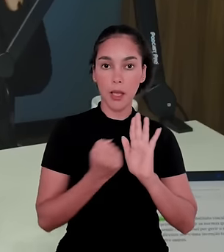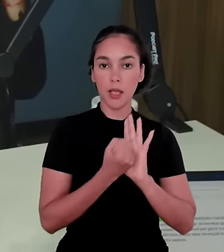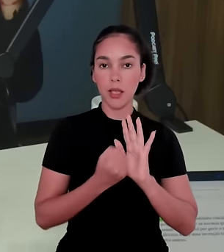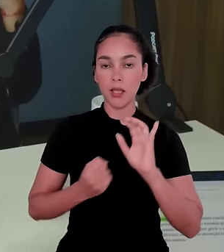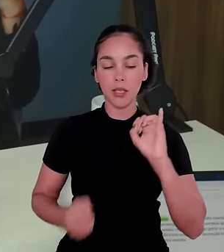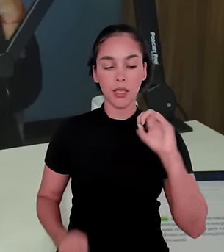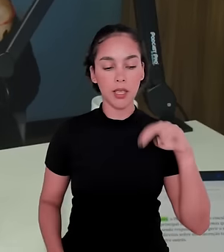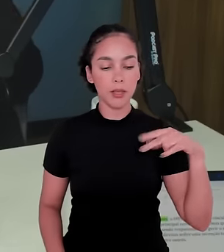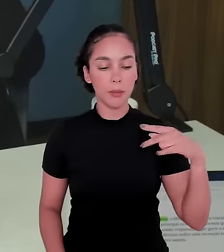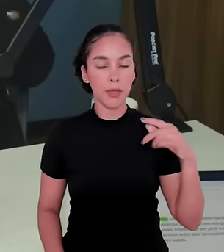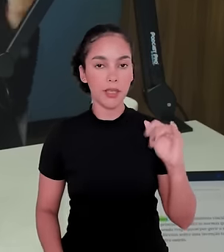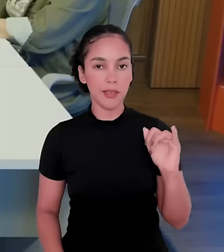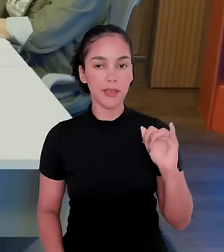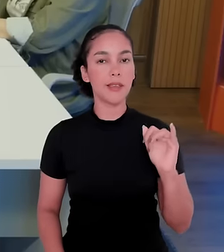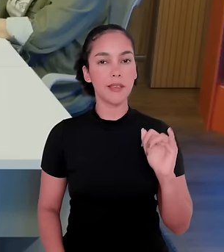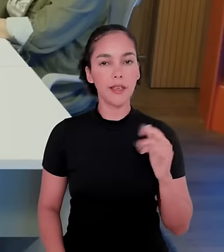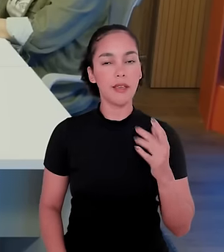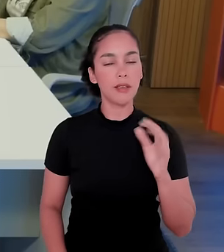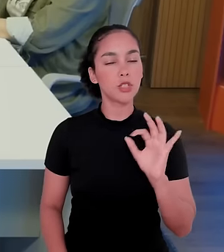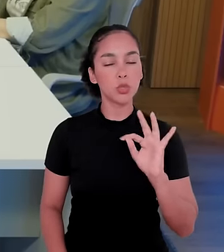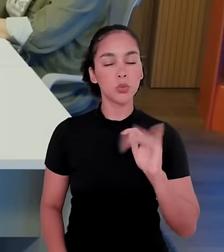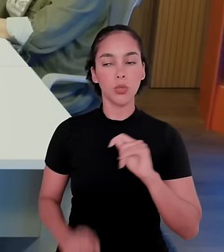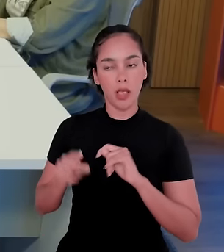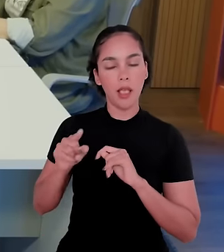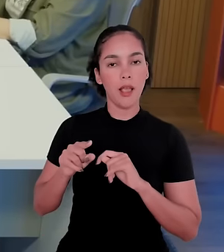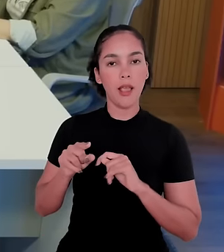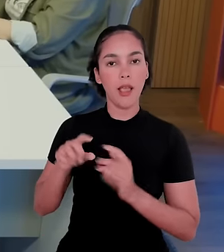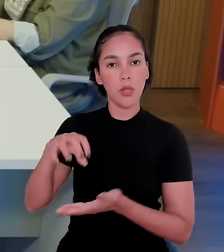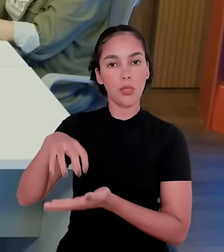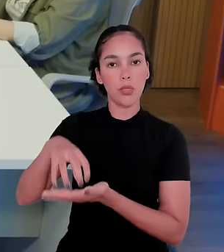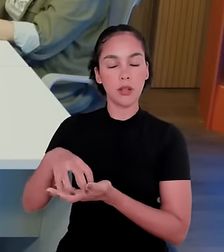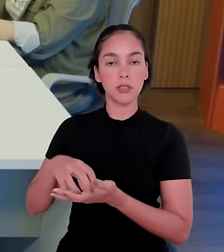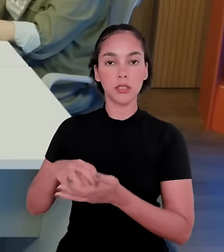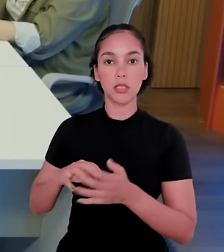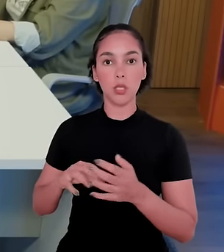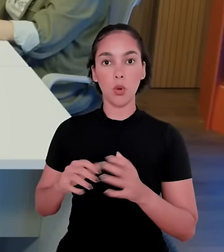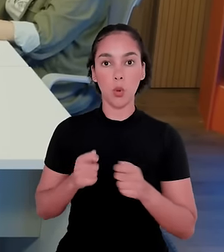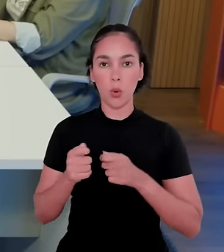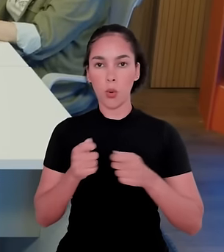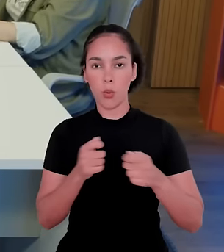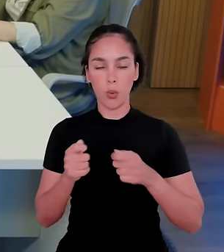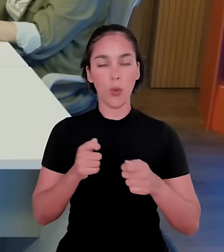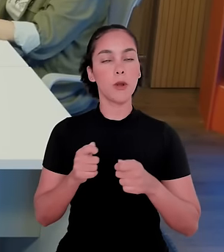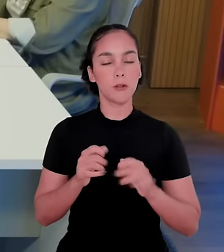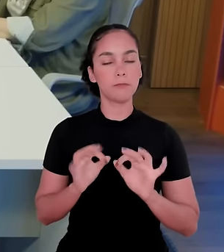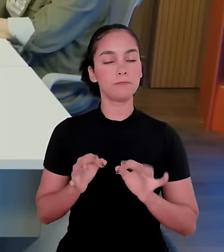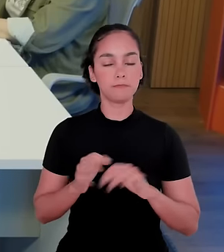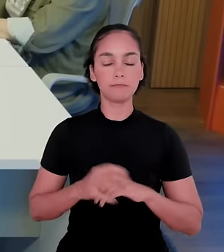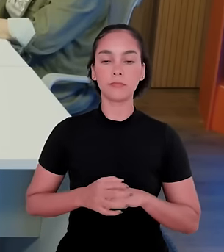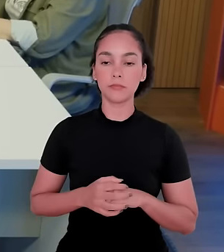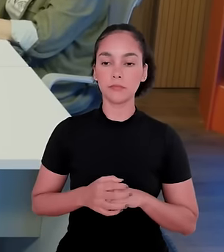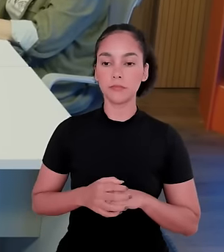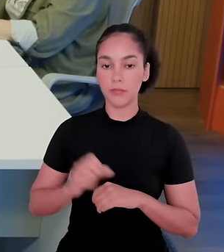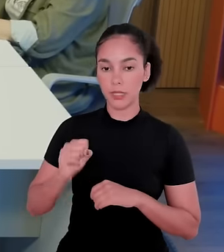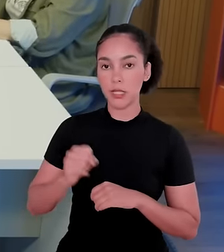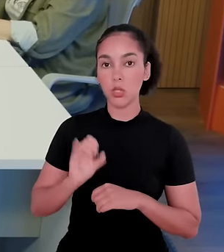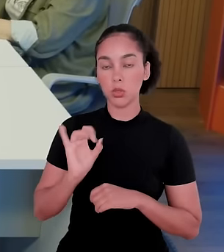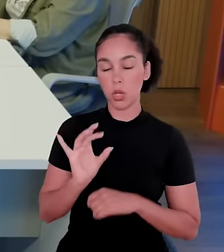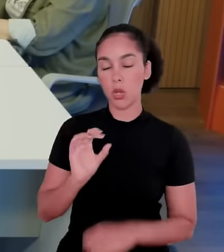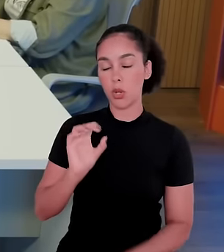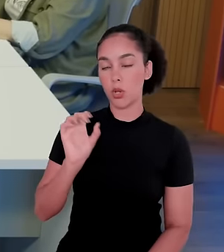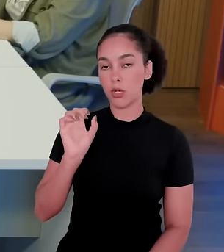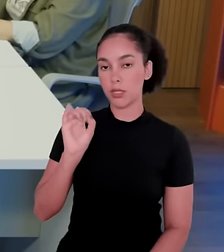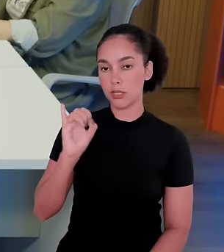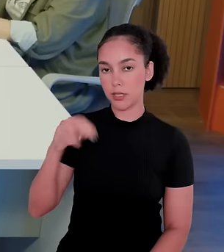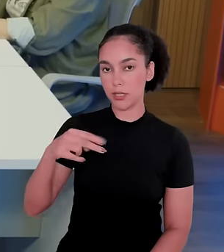NPI E então é realmente a genteo entidade que regula né é a única entidade no Brasil que regula somente o INPI é